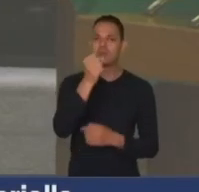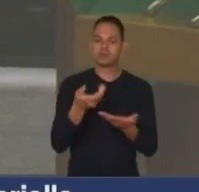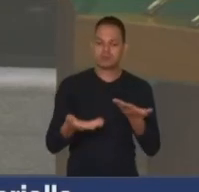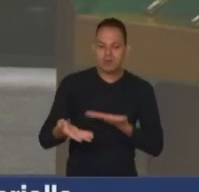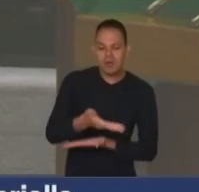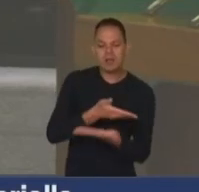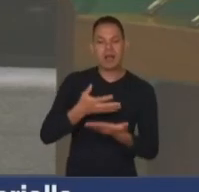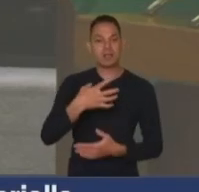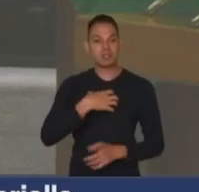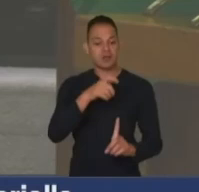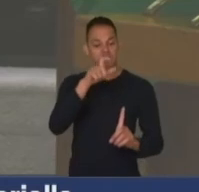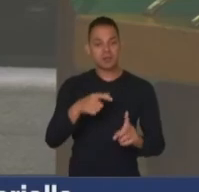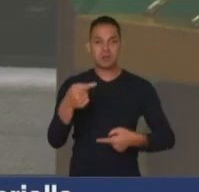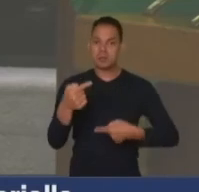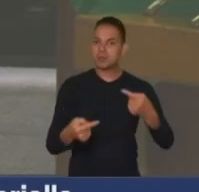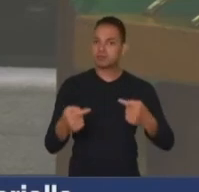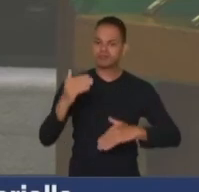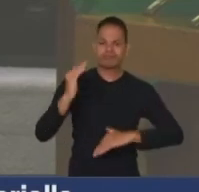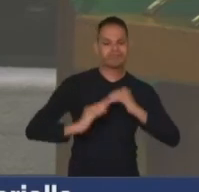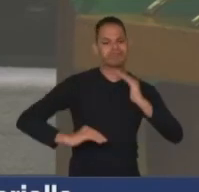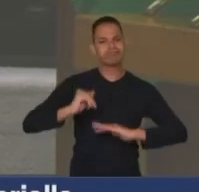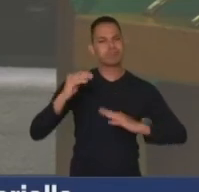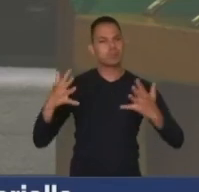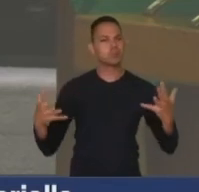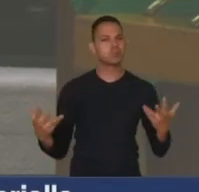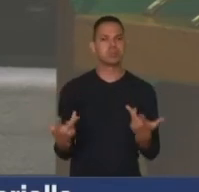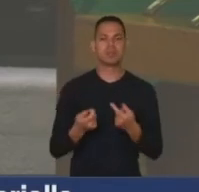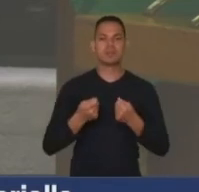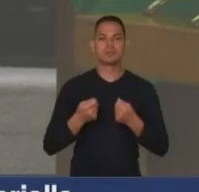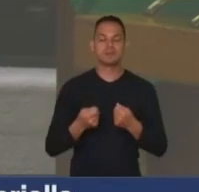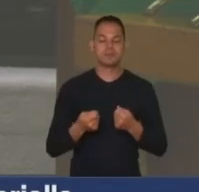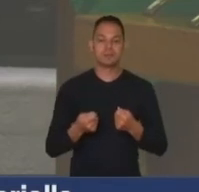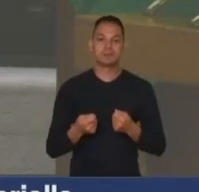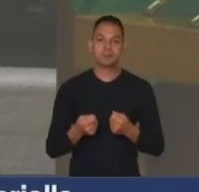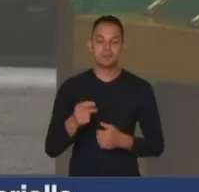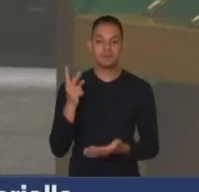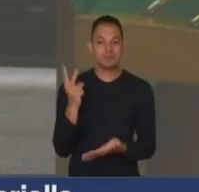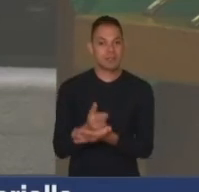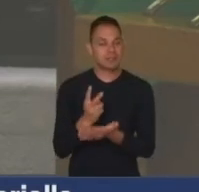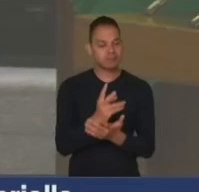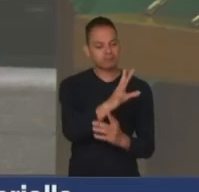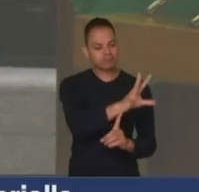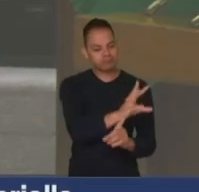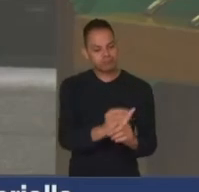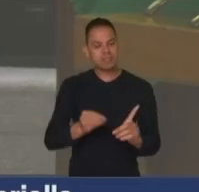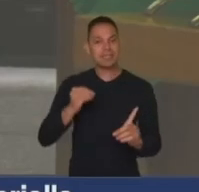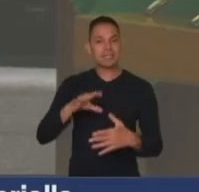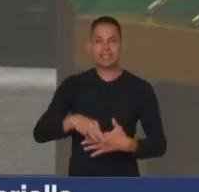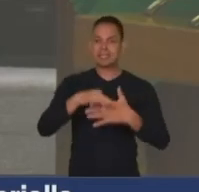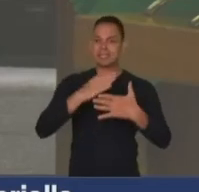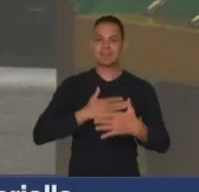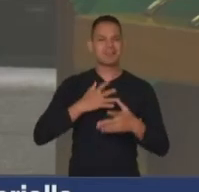sempre fez política da melhor maneira possível e sempre me inspira e vai ser a minha líder para